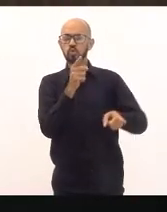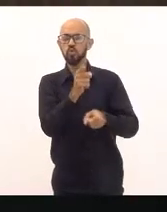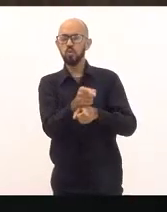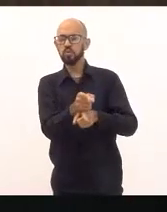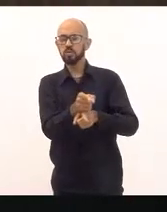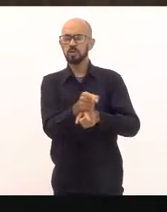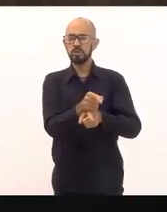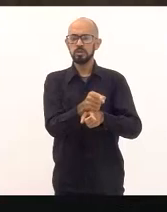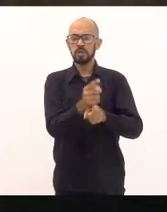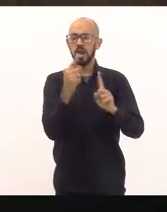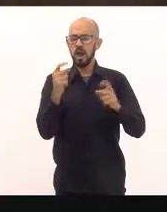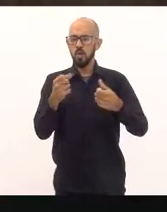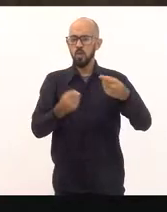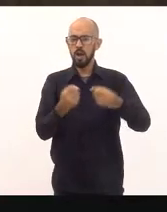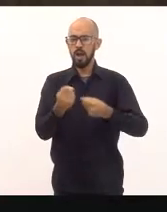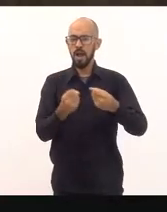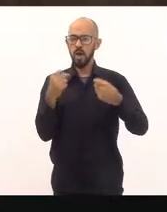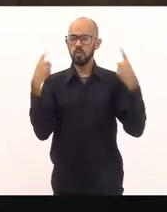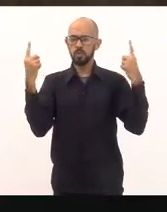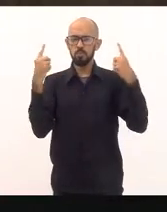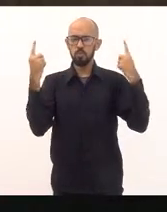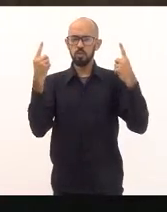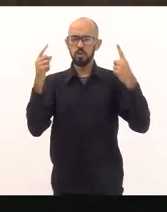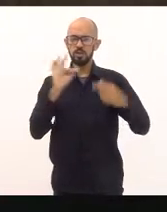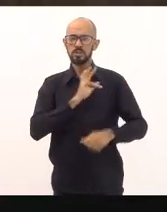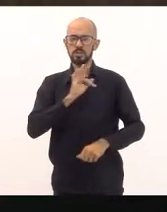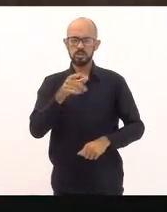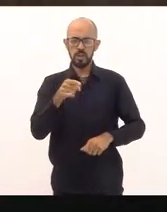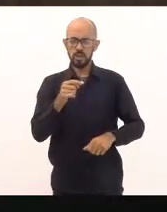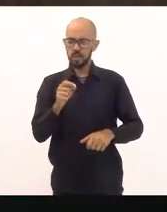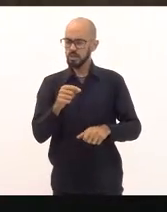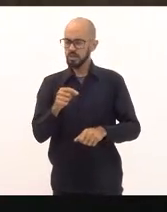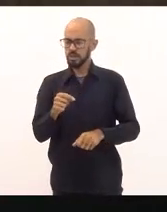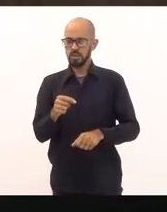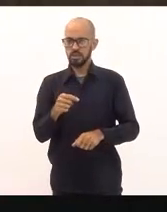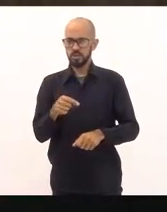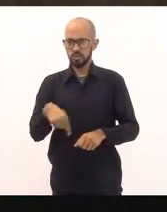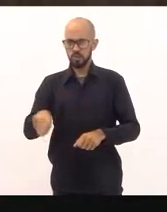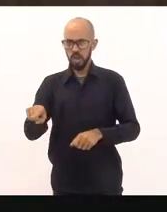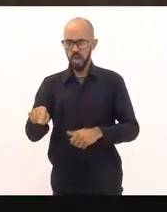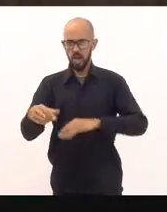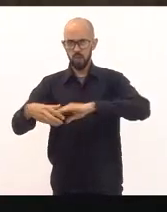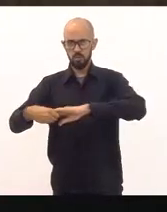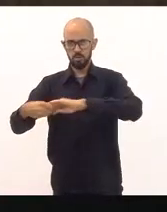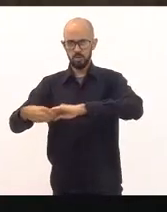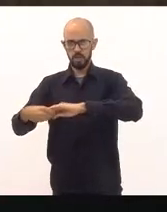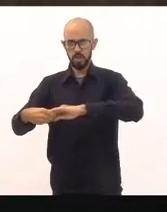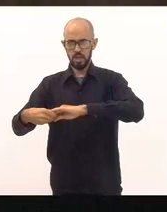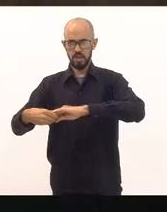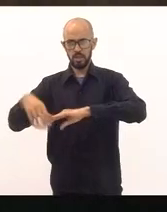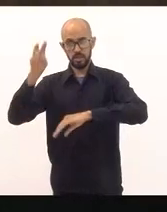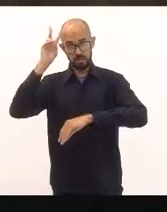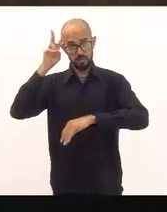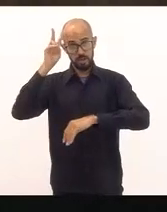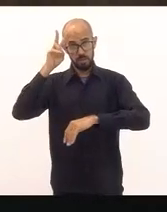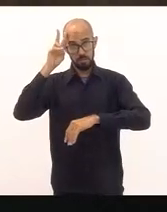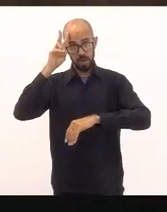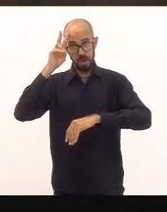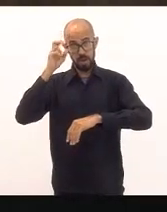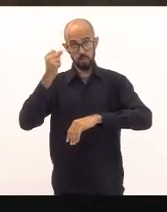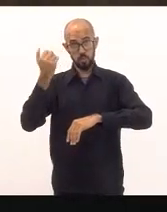uma viatura da polícia militar. E aí vamos lembrar que enquanto todos nós estávamos